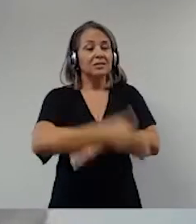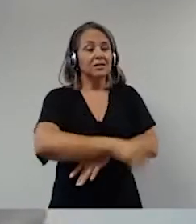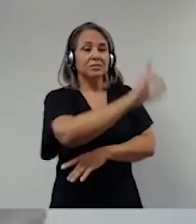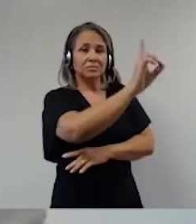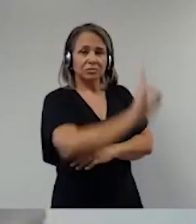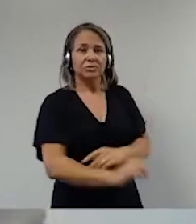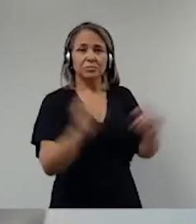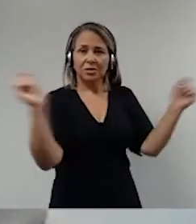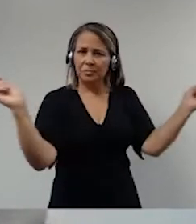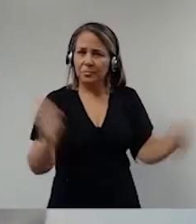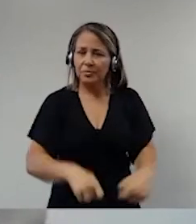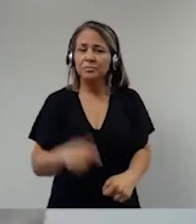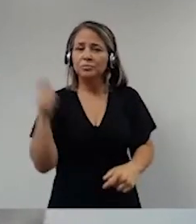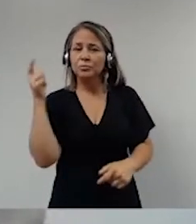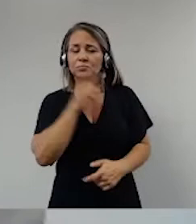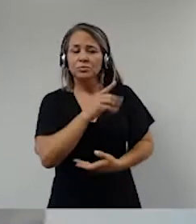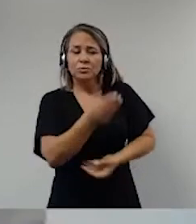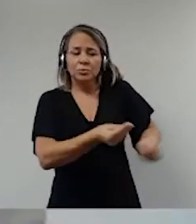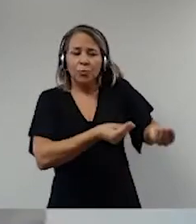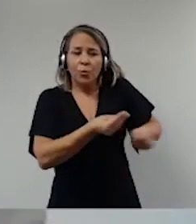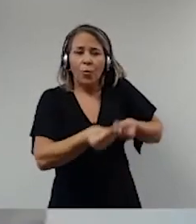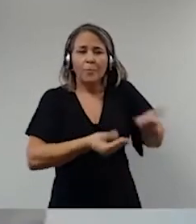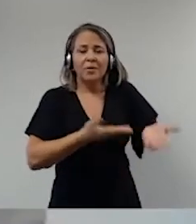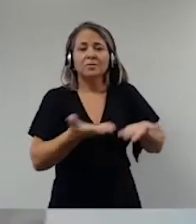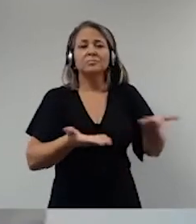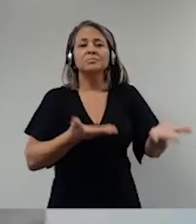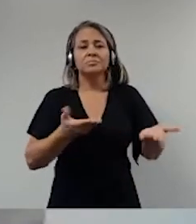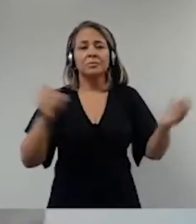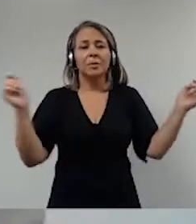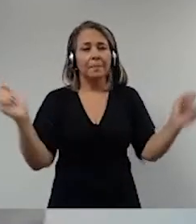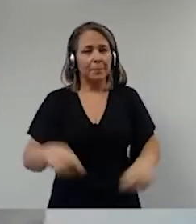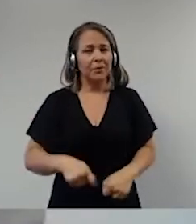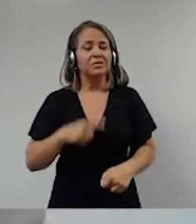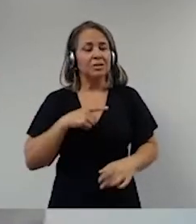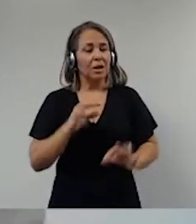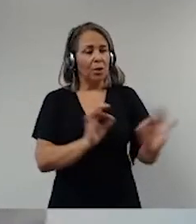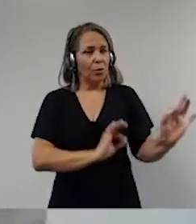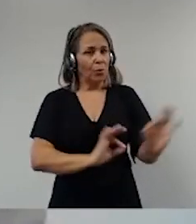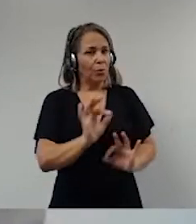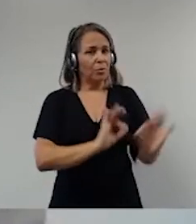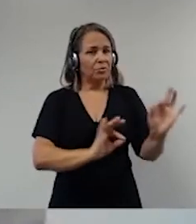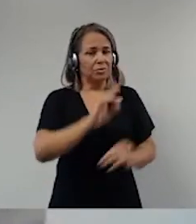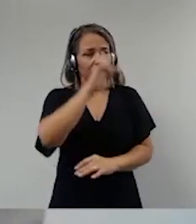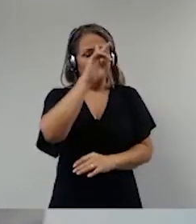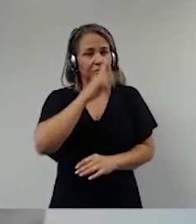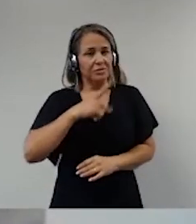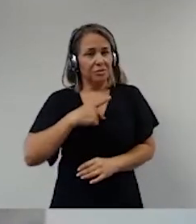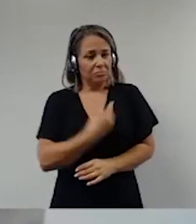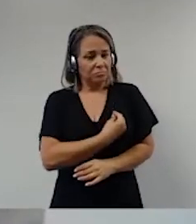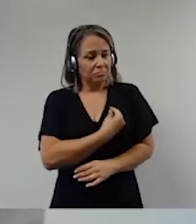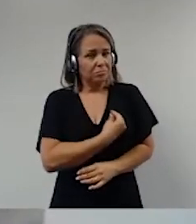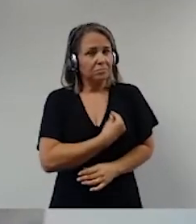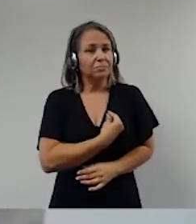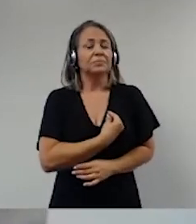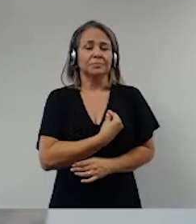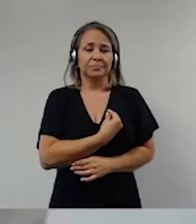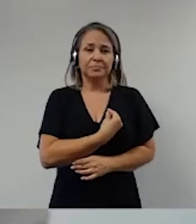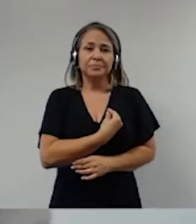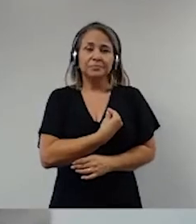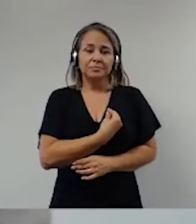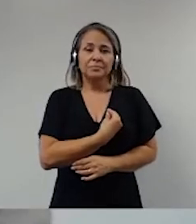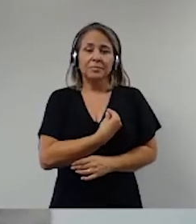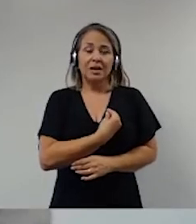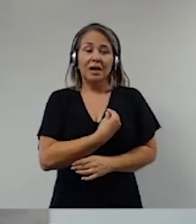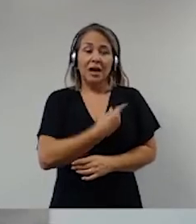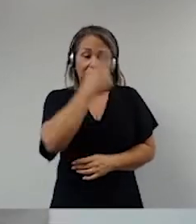para que eles possam ter comando, para que eles possam ter controle sobre as suas próprias vidas,